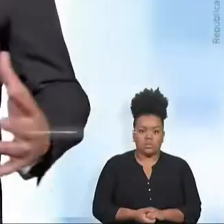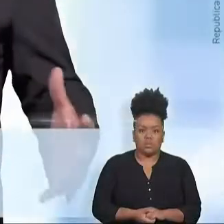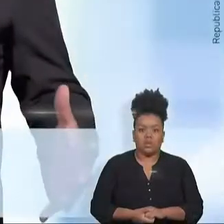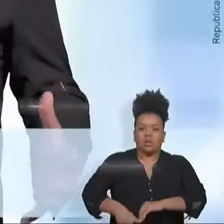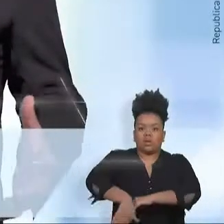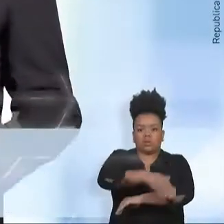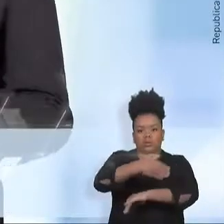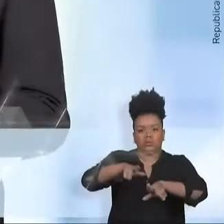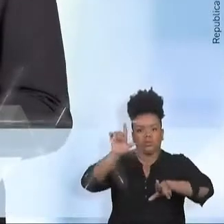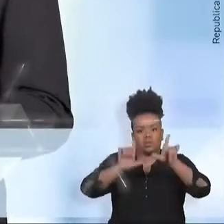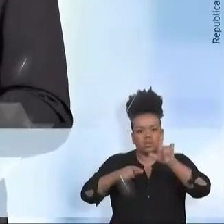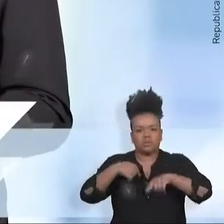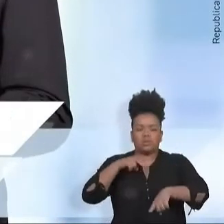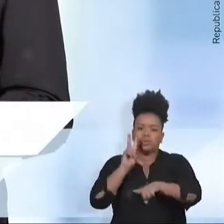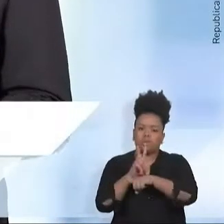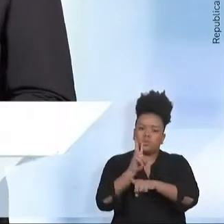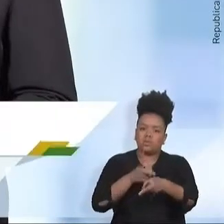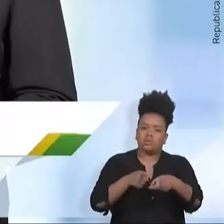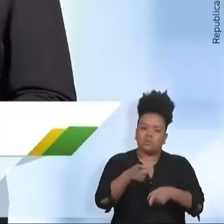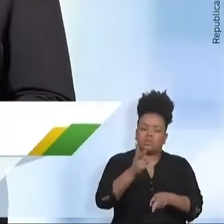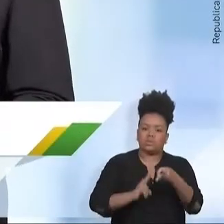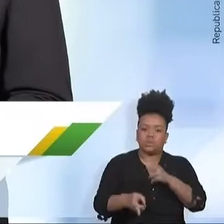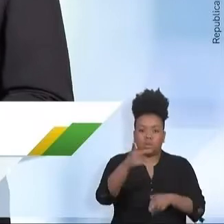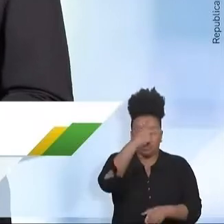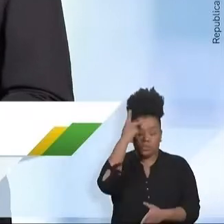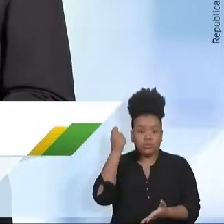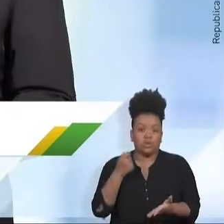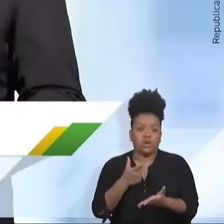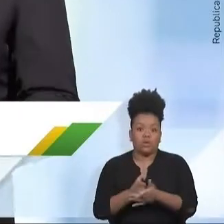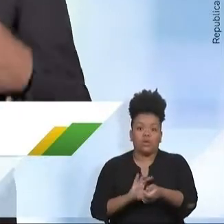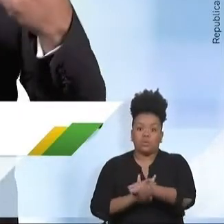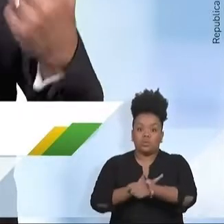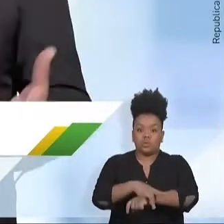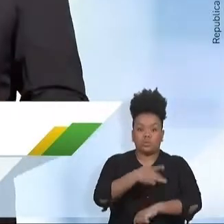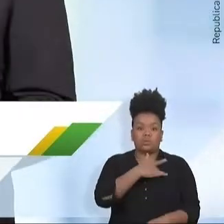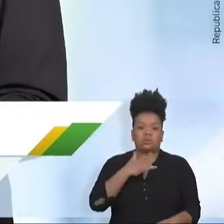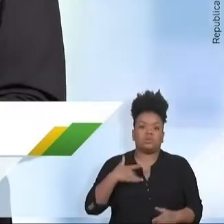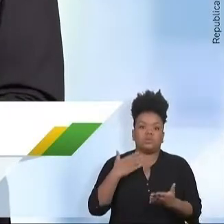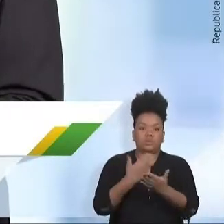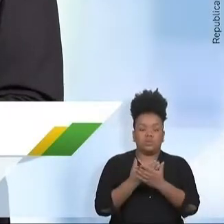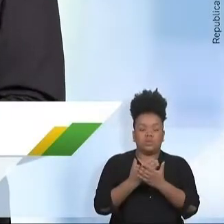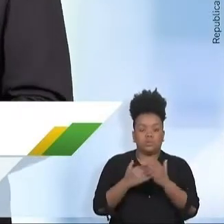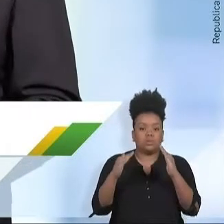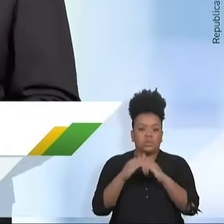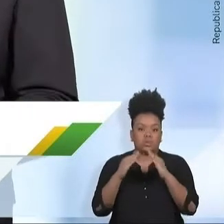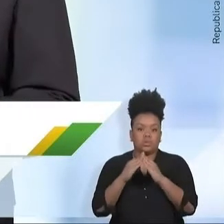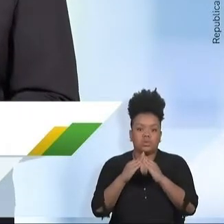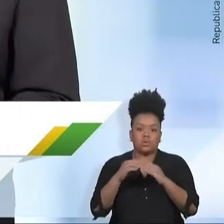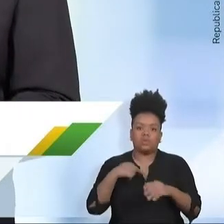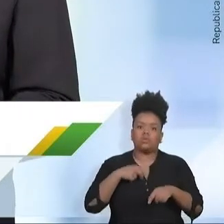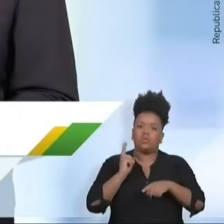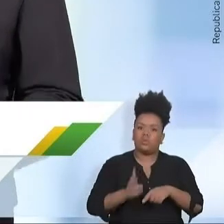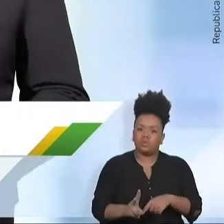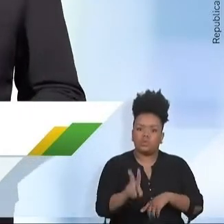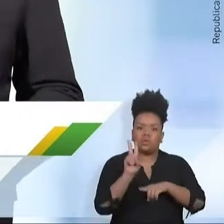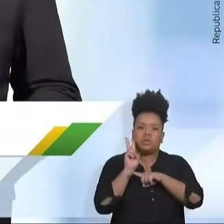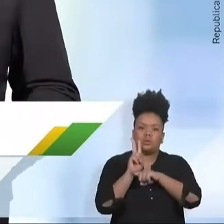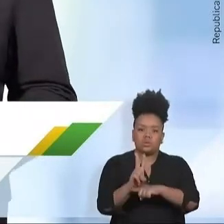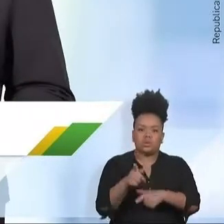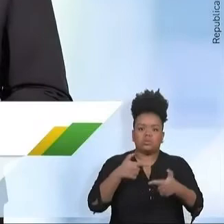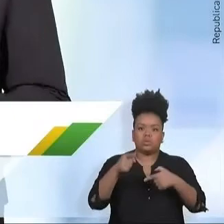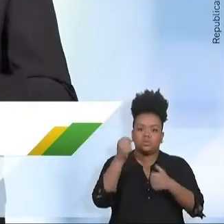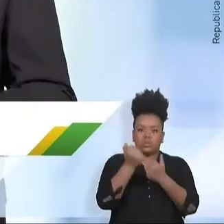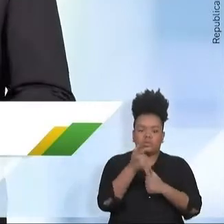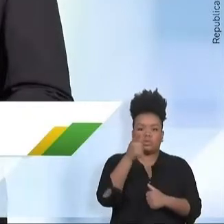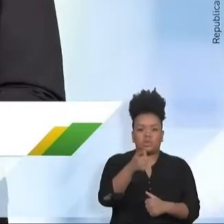Nas ruas e na TV, eu sempre defendi você, que é consumidor de segurança, saúde, educação e moradia. Seguirei defendendo você e lutando pelos